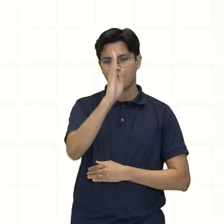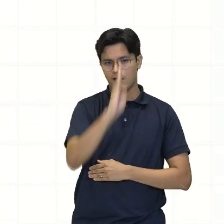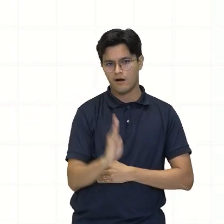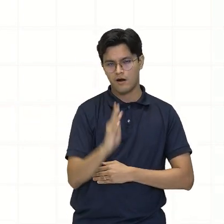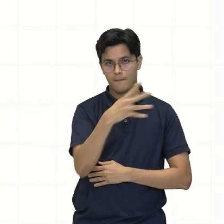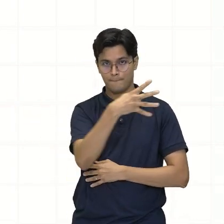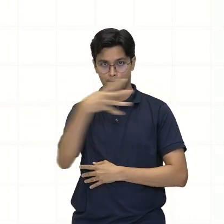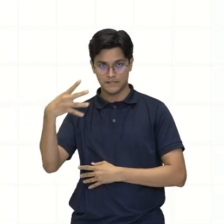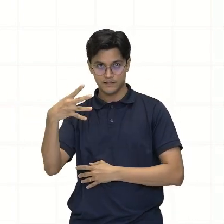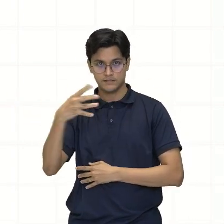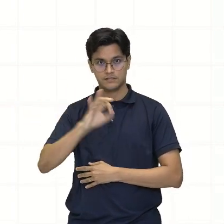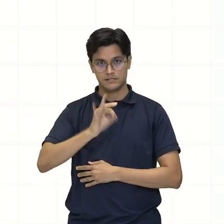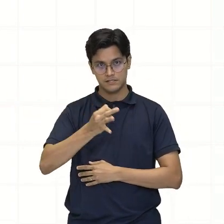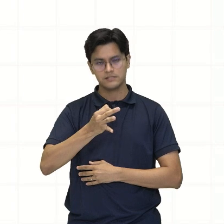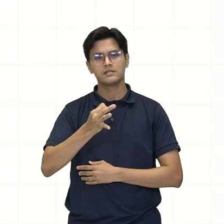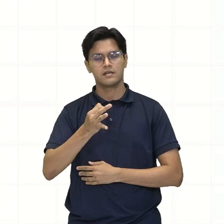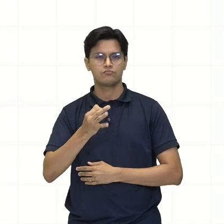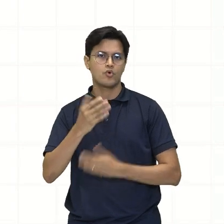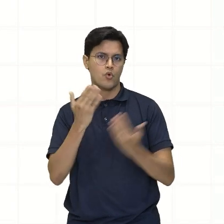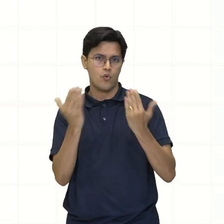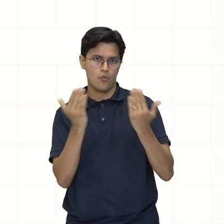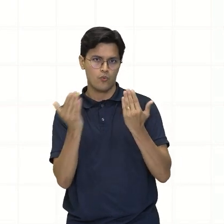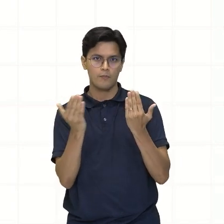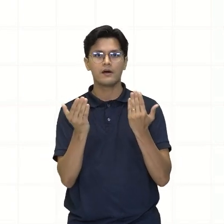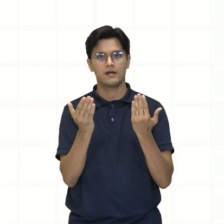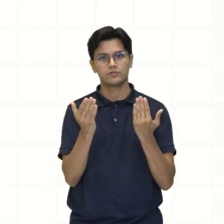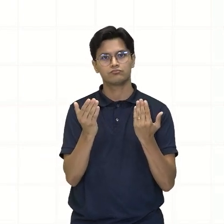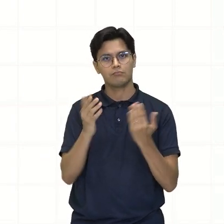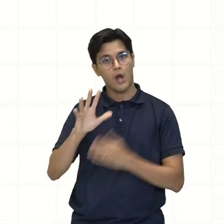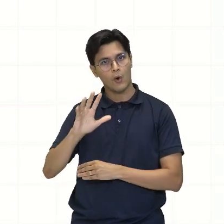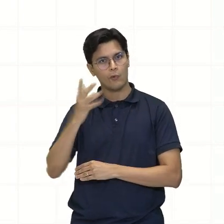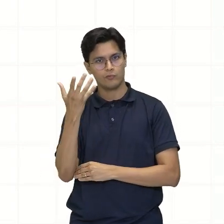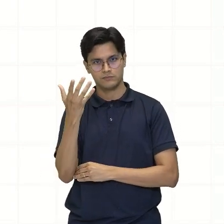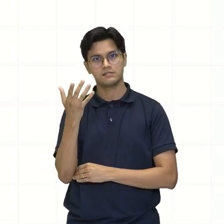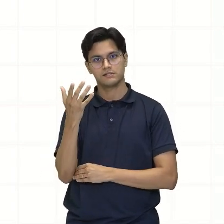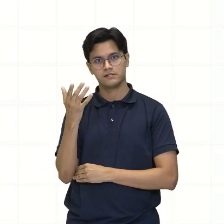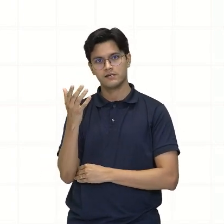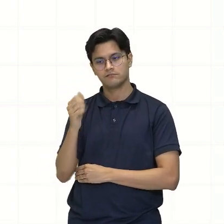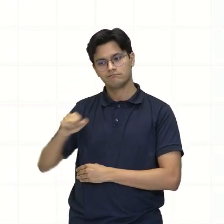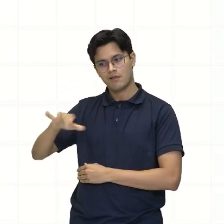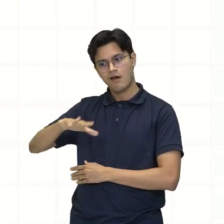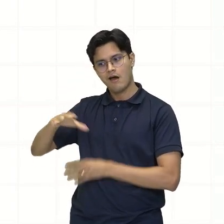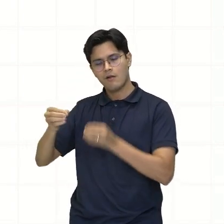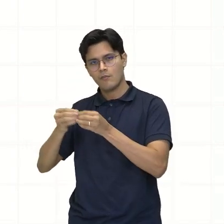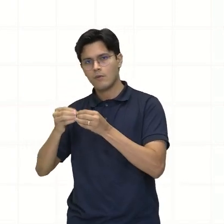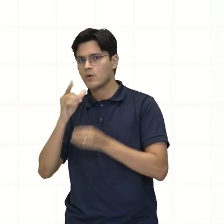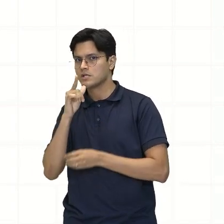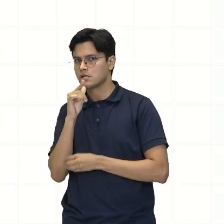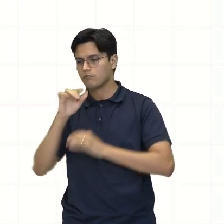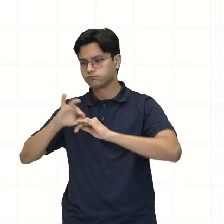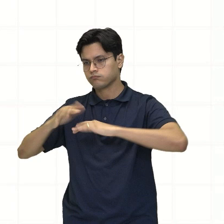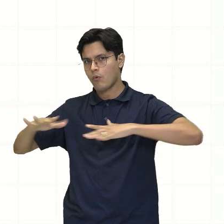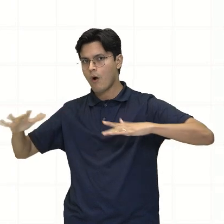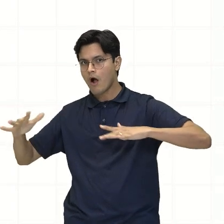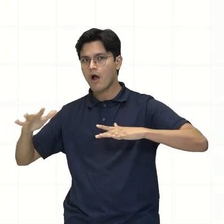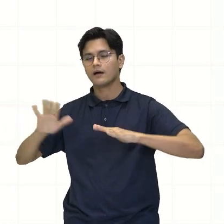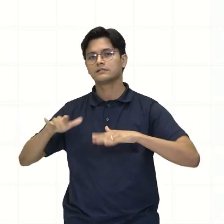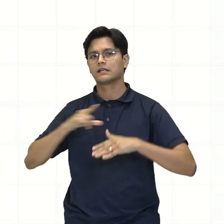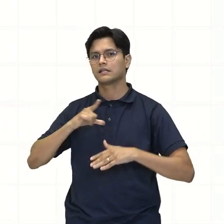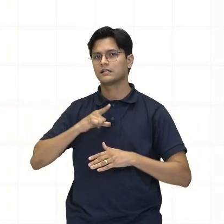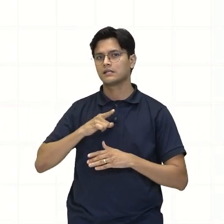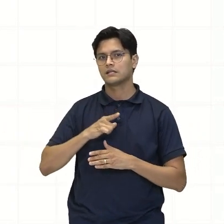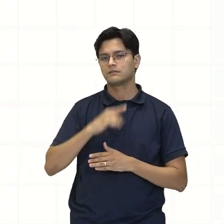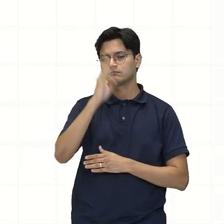fosse estabelecido ali no litoral brasileiro, certo? Na mesma lógica. Então, a gente percebe essa